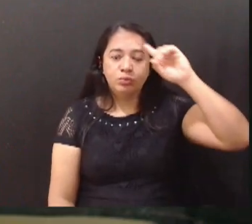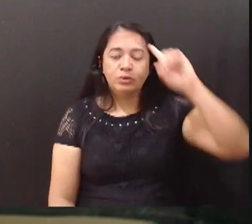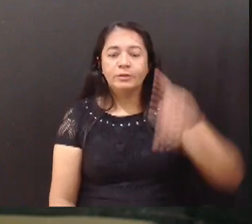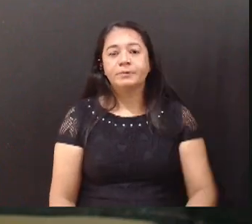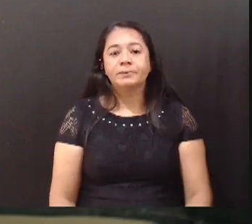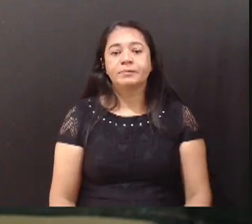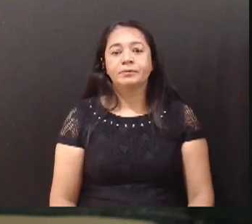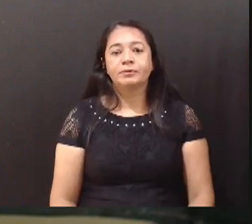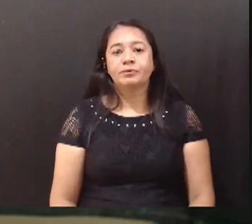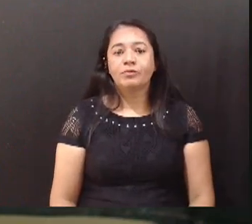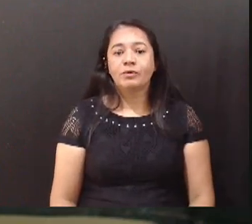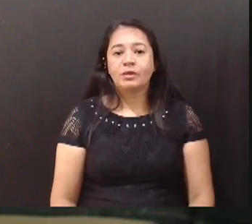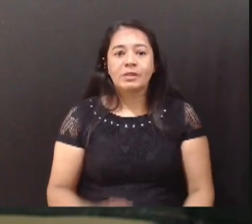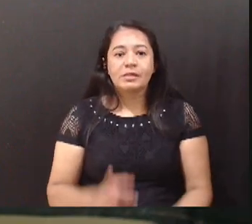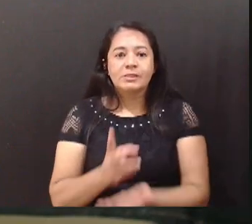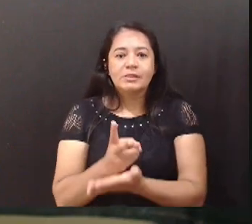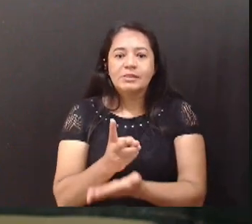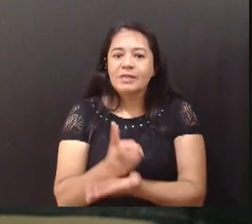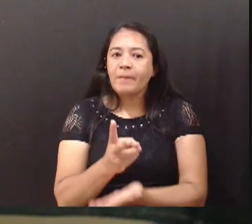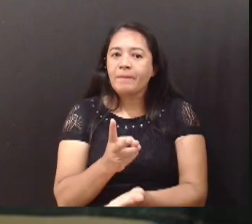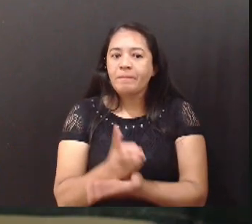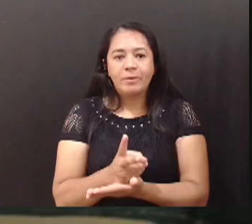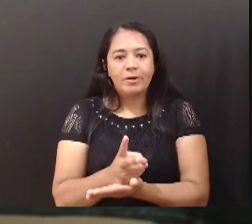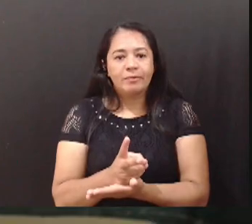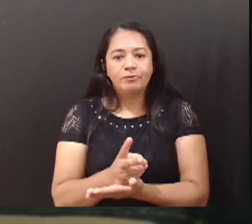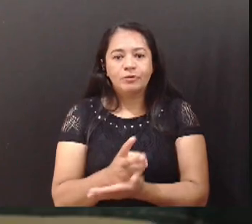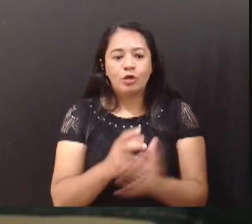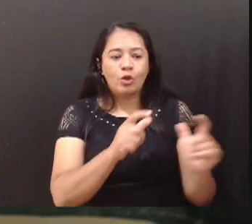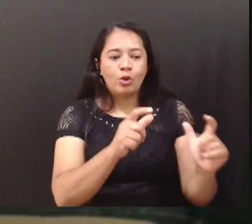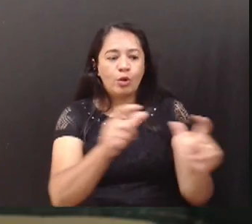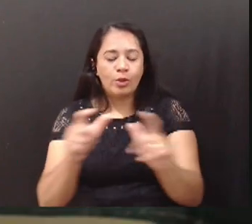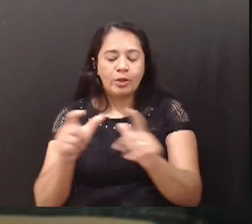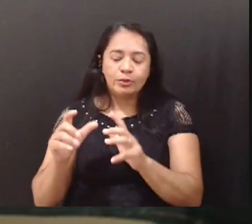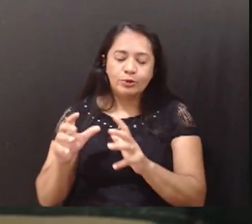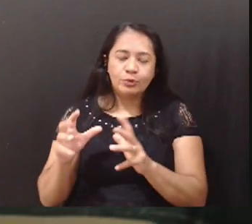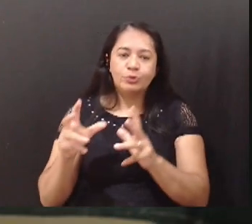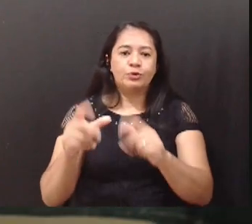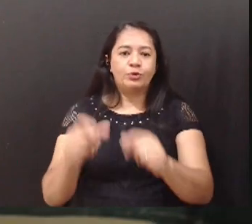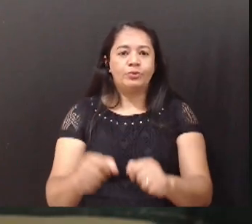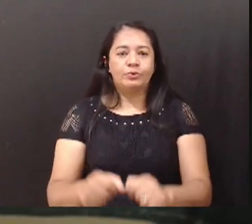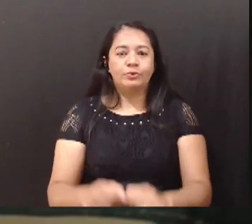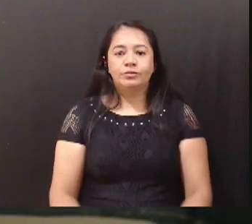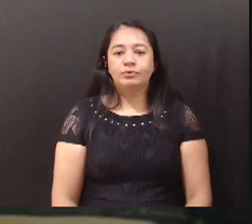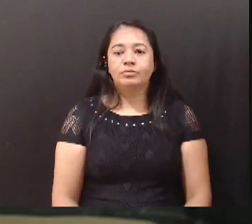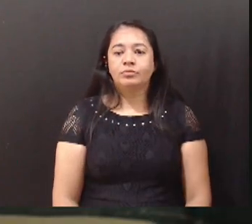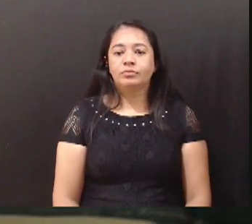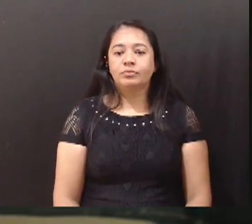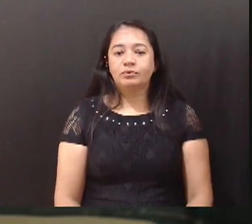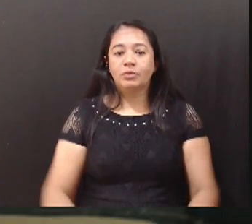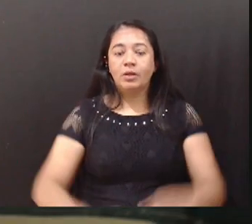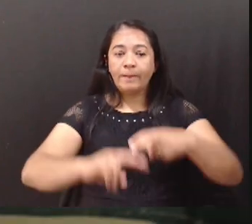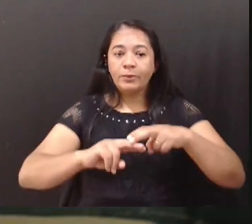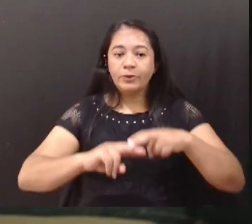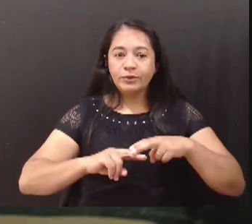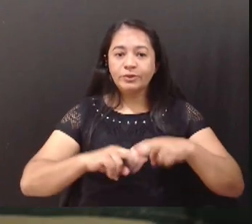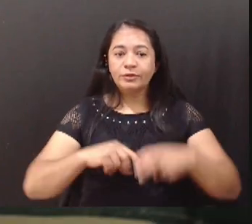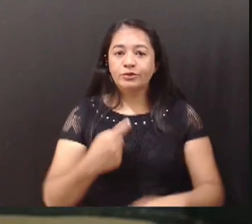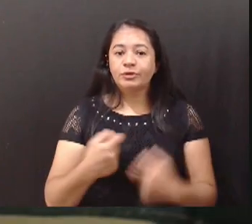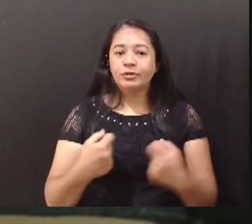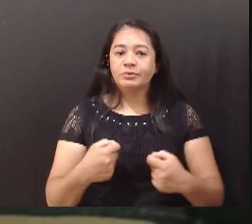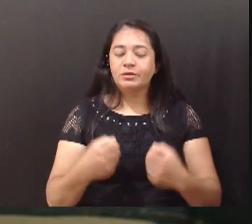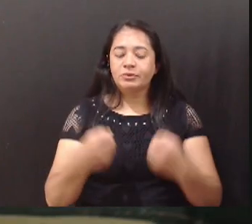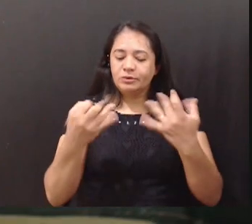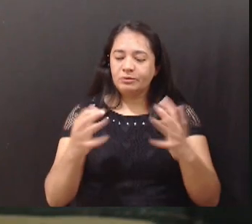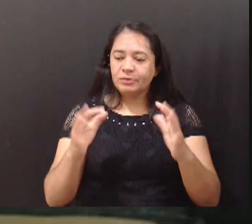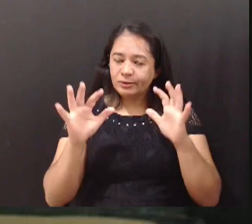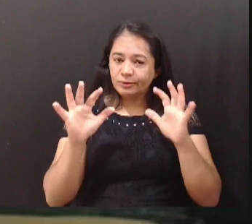toda hora, em todos os lugares. Uhum. Então, é por isso que a gente precisa falar sobre essa situação,